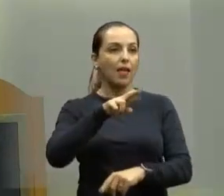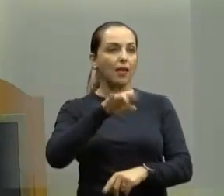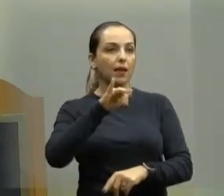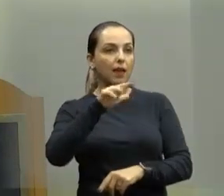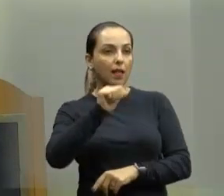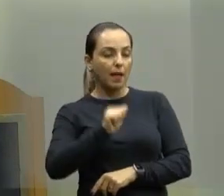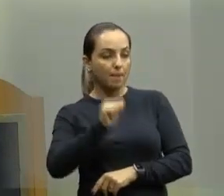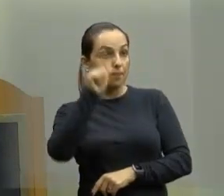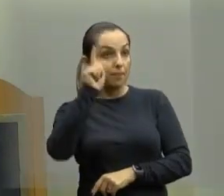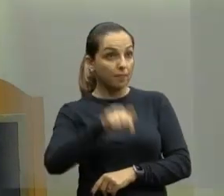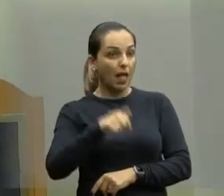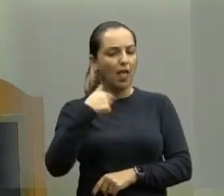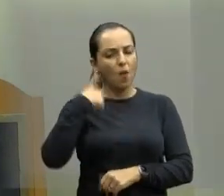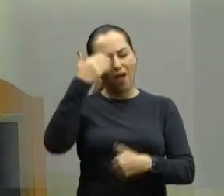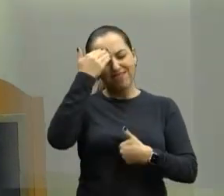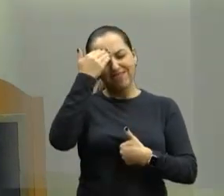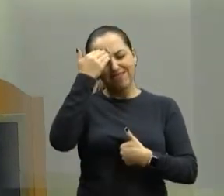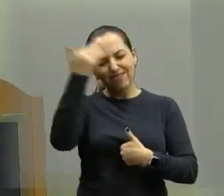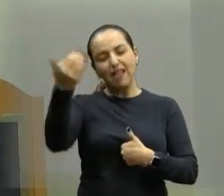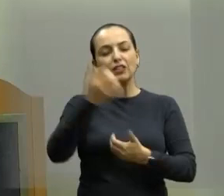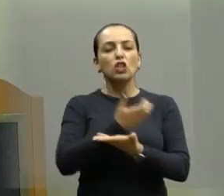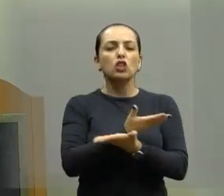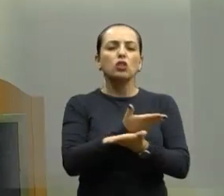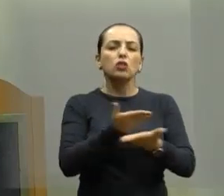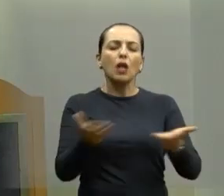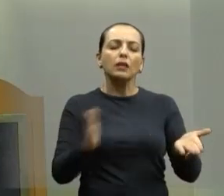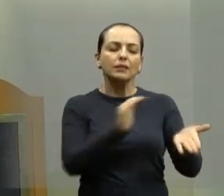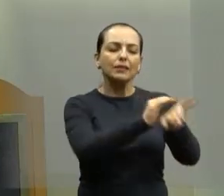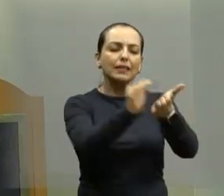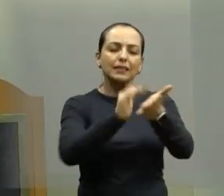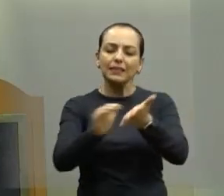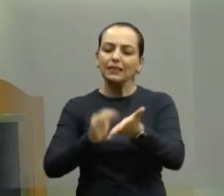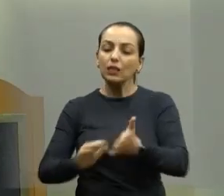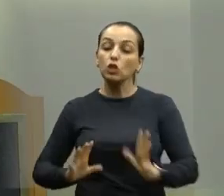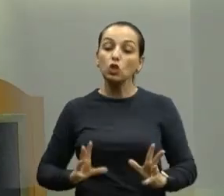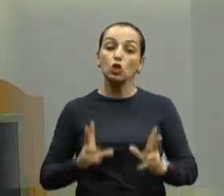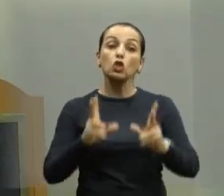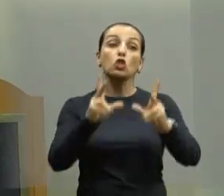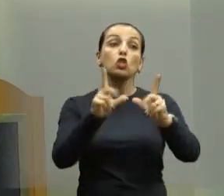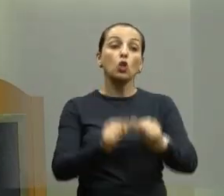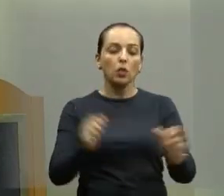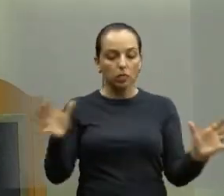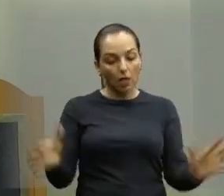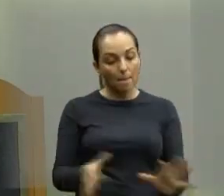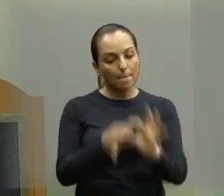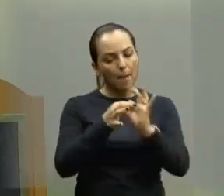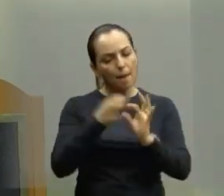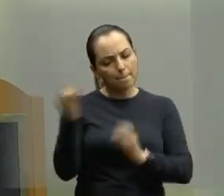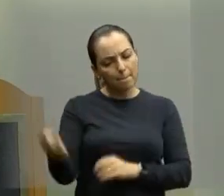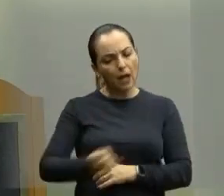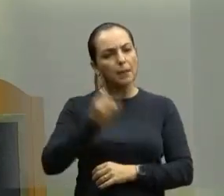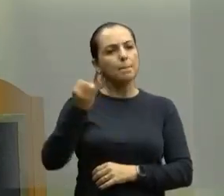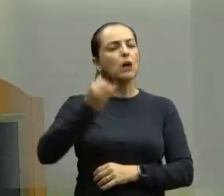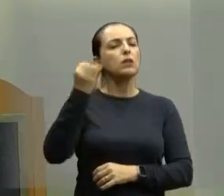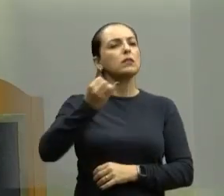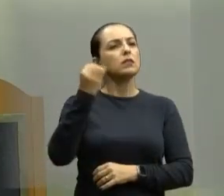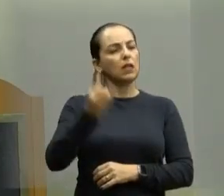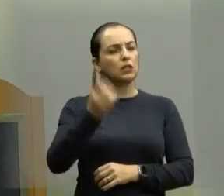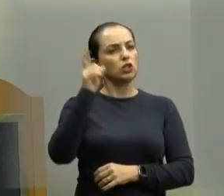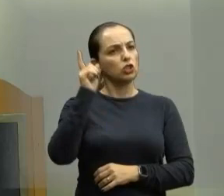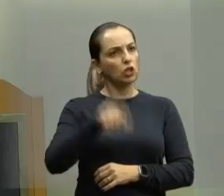LGBT agradeço a todas as secretarias porque todas as secretarias tiveram papel fundamental